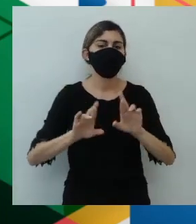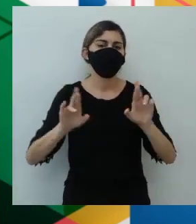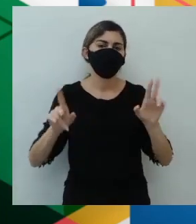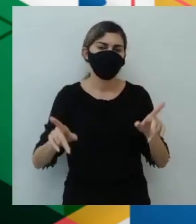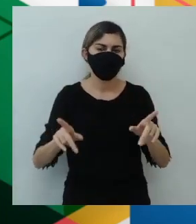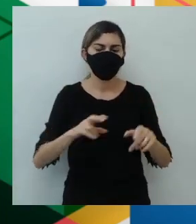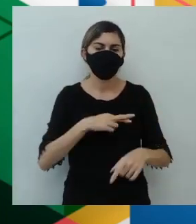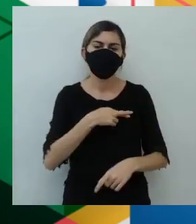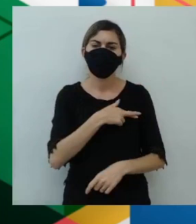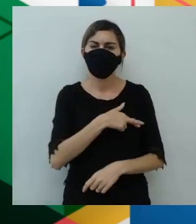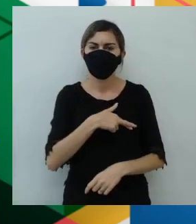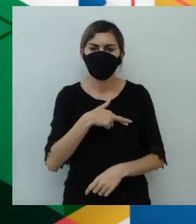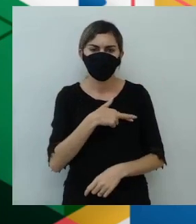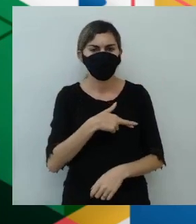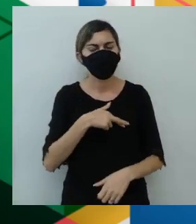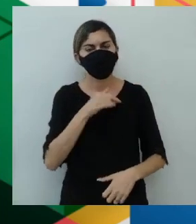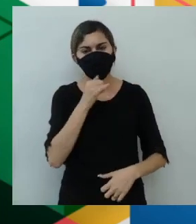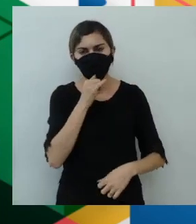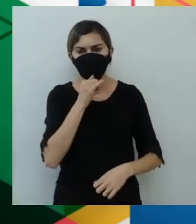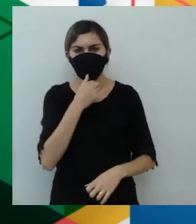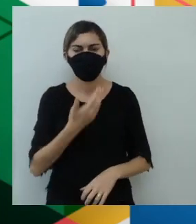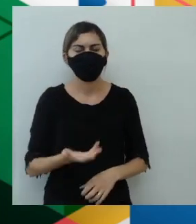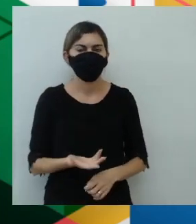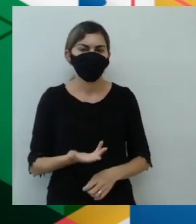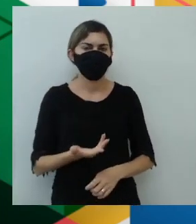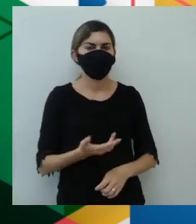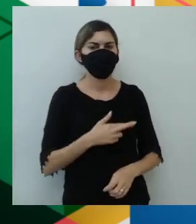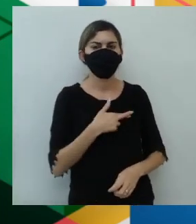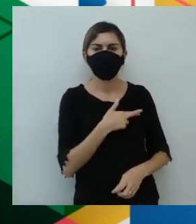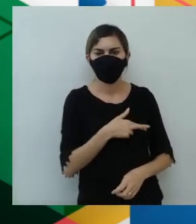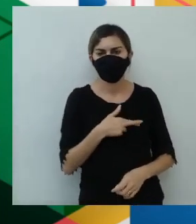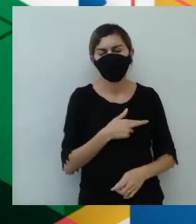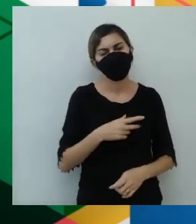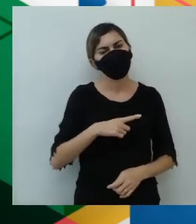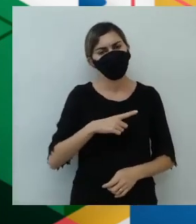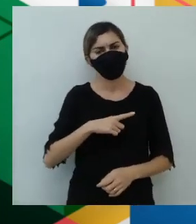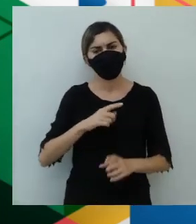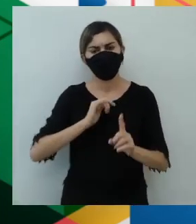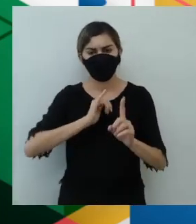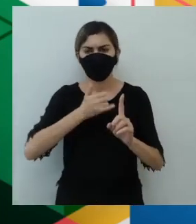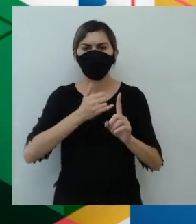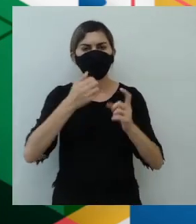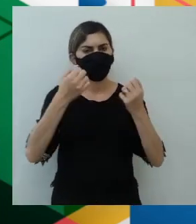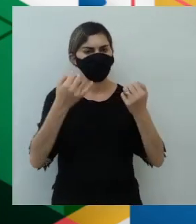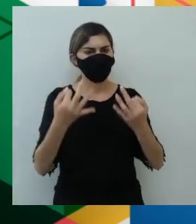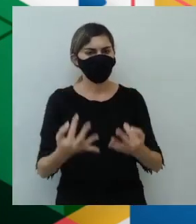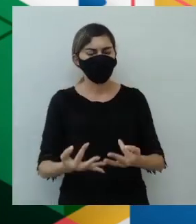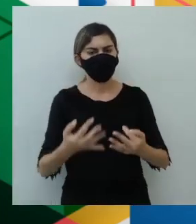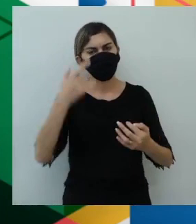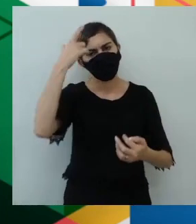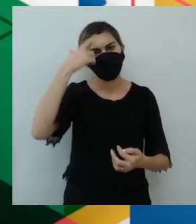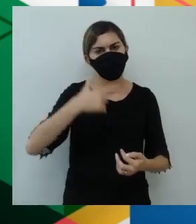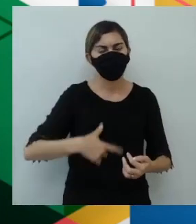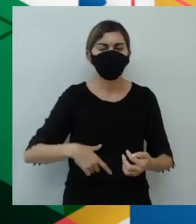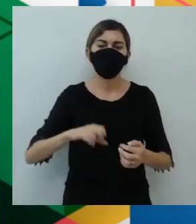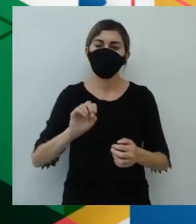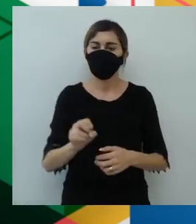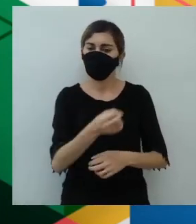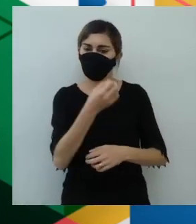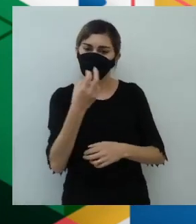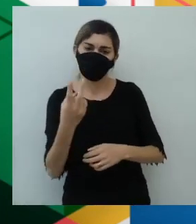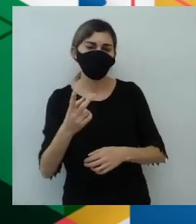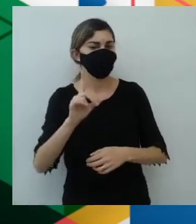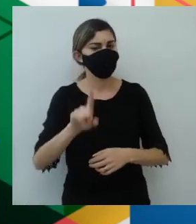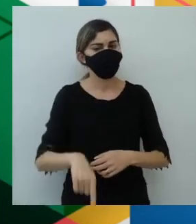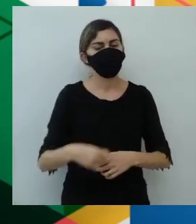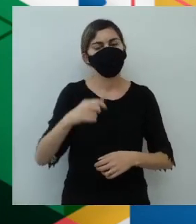o romance, por exemplo. Tá bom? No romance você tem um narrador, que pode ser personagem, ou então ele é